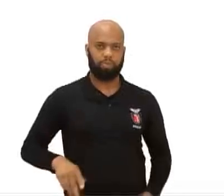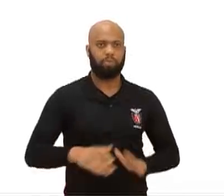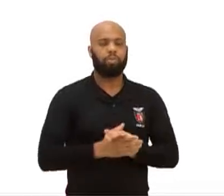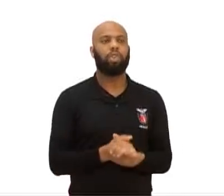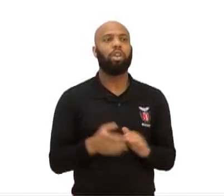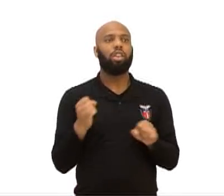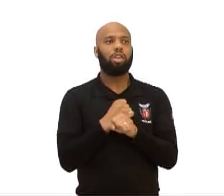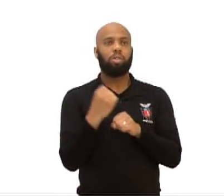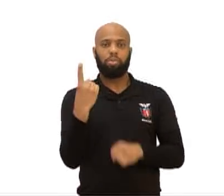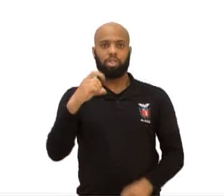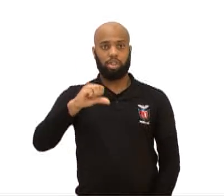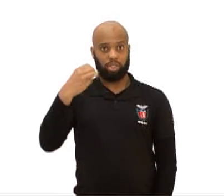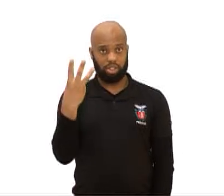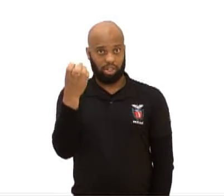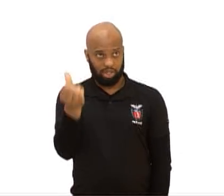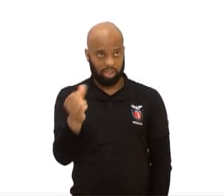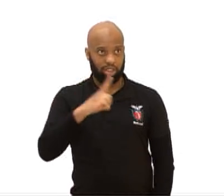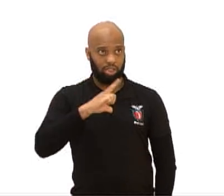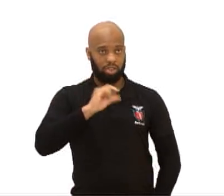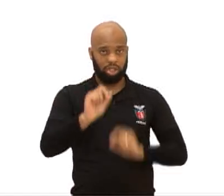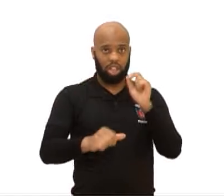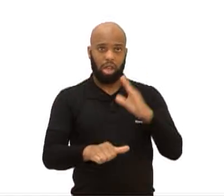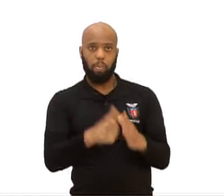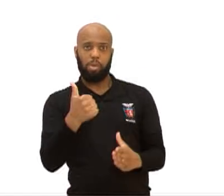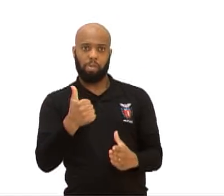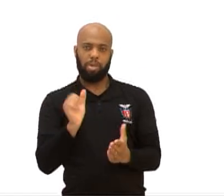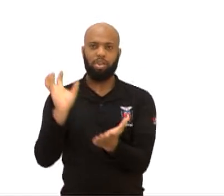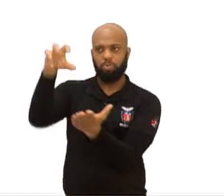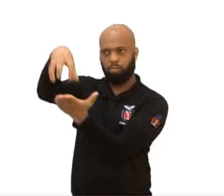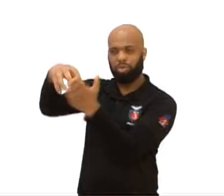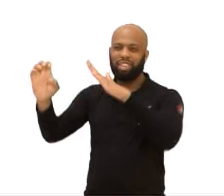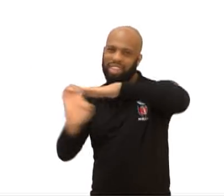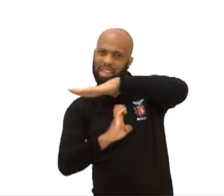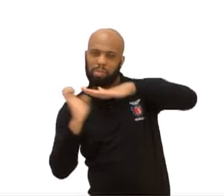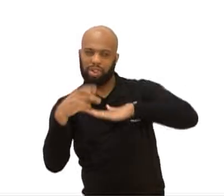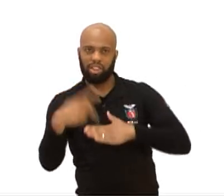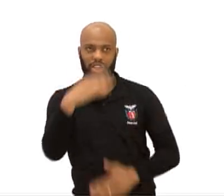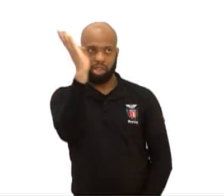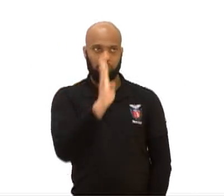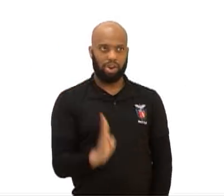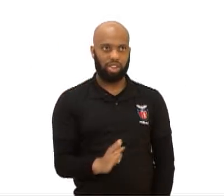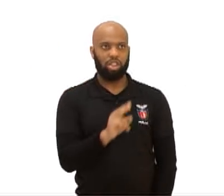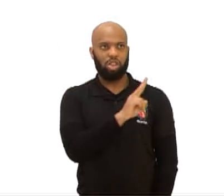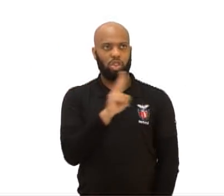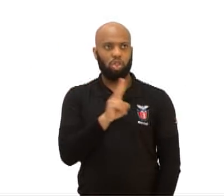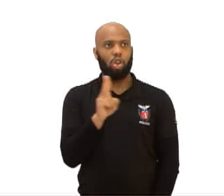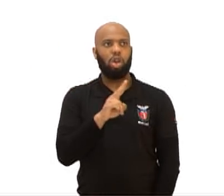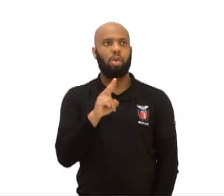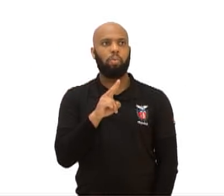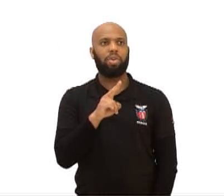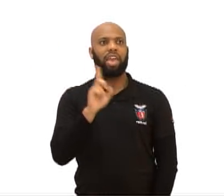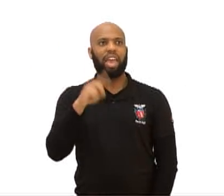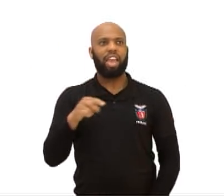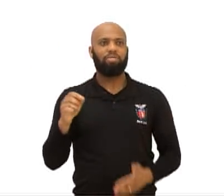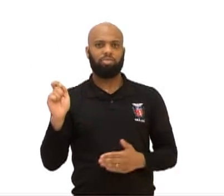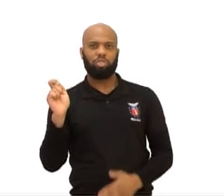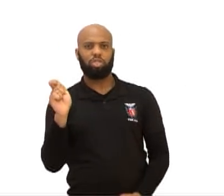Em 1936, a primeira emissora brasileira, a Rádio Sociedade do Rio de Janeiro,